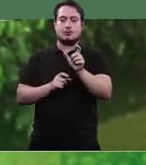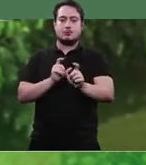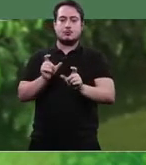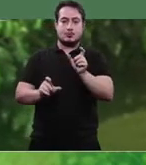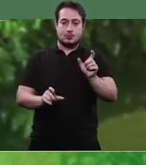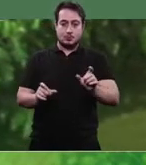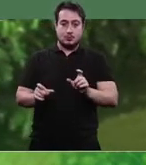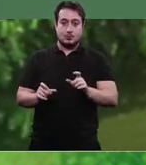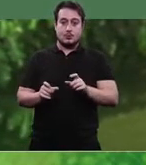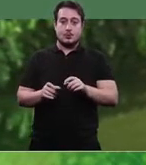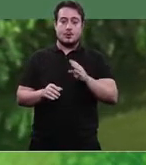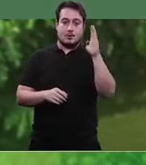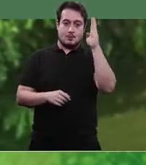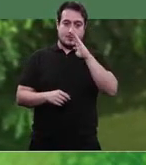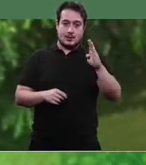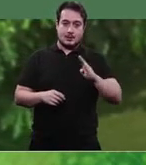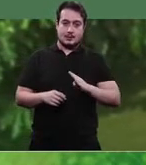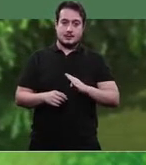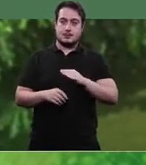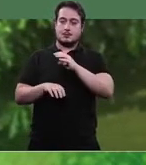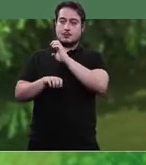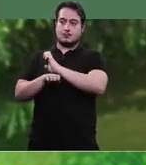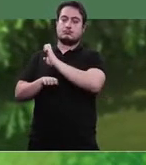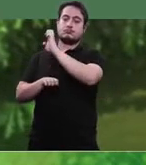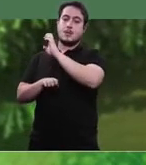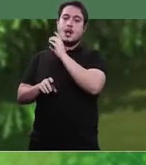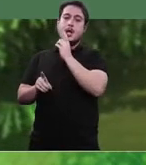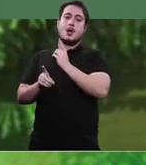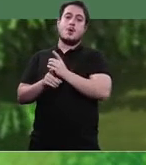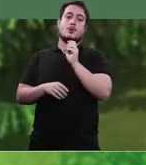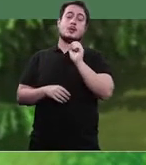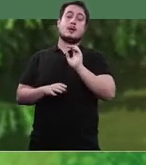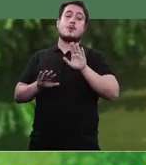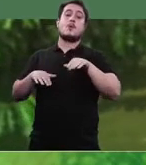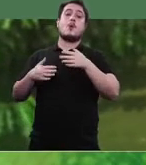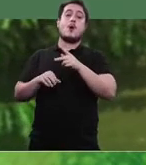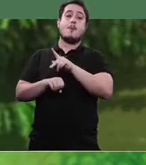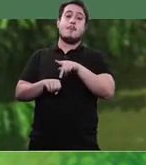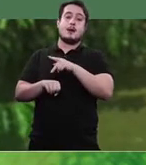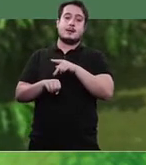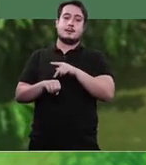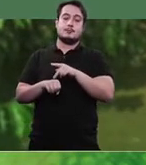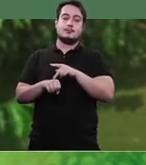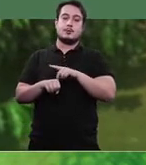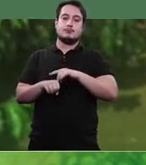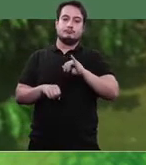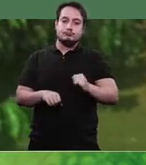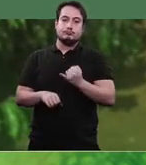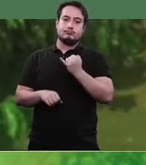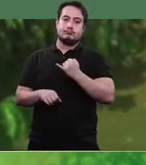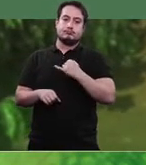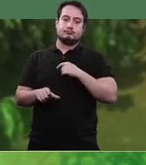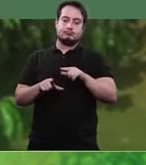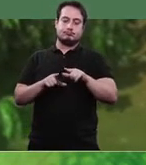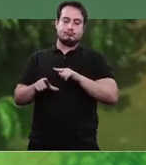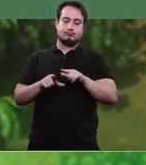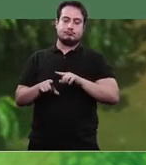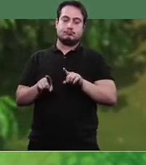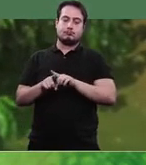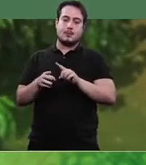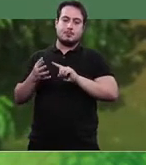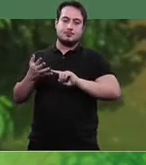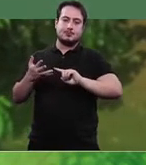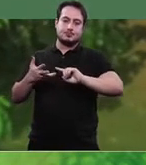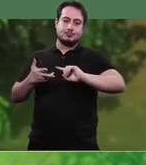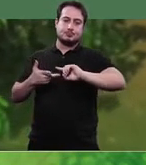Brasil exporta ou poderia exportar, encontrar em que país a gente pode explorar oportunidade de negócio e